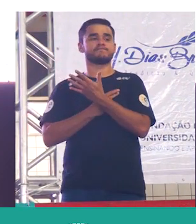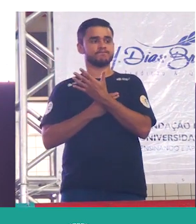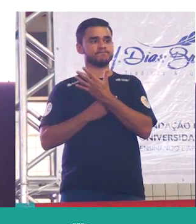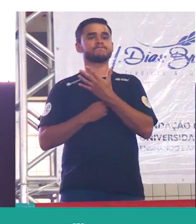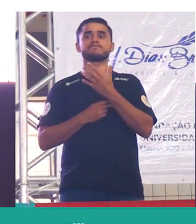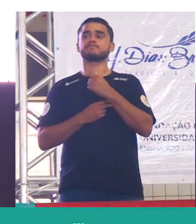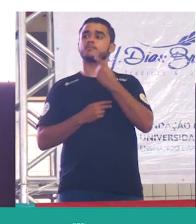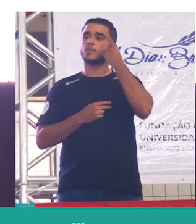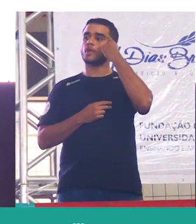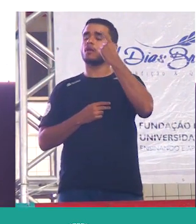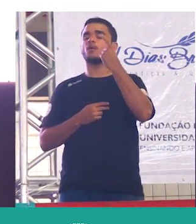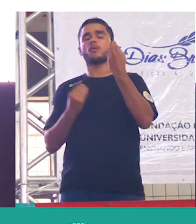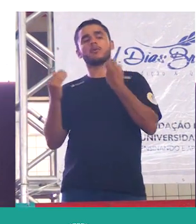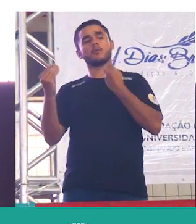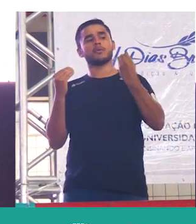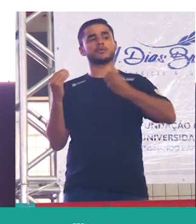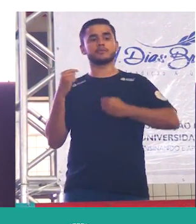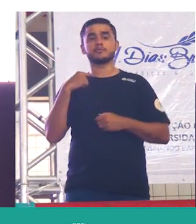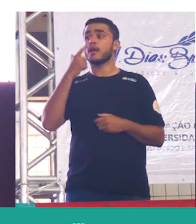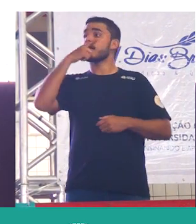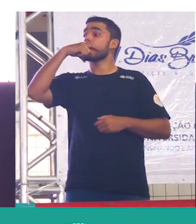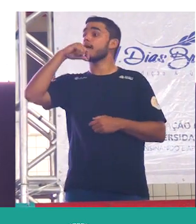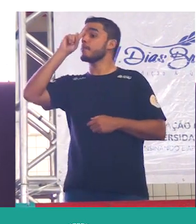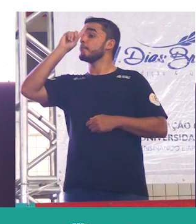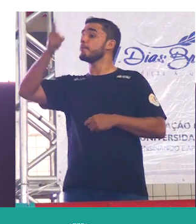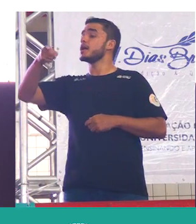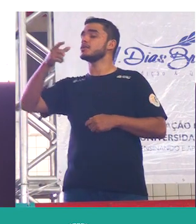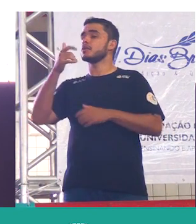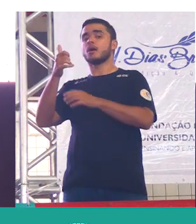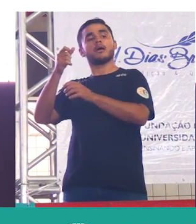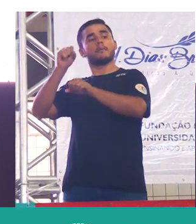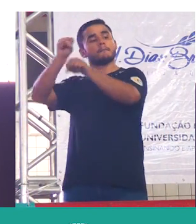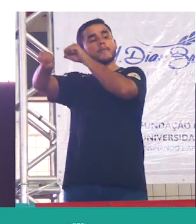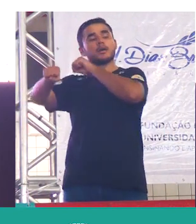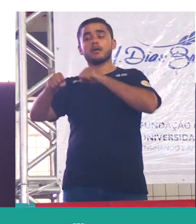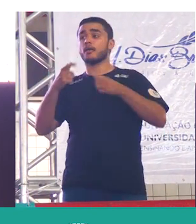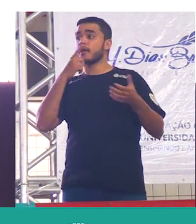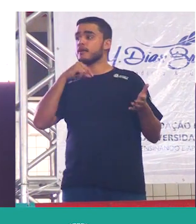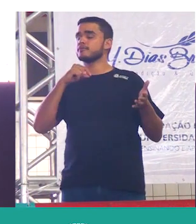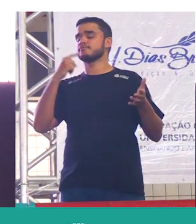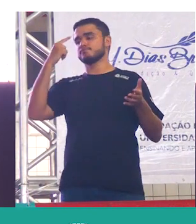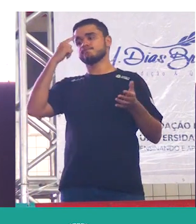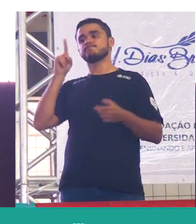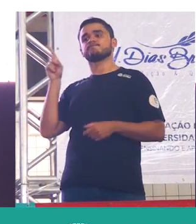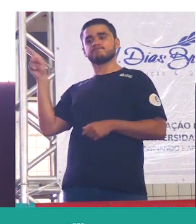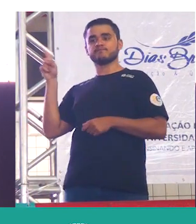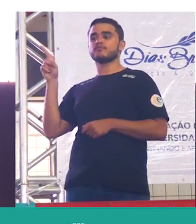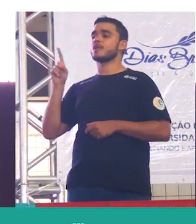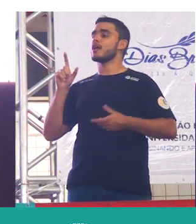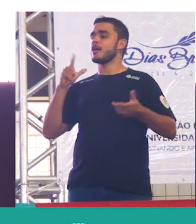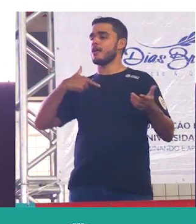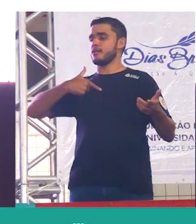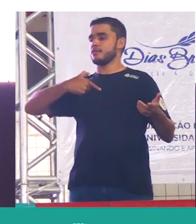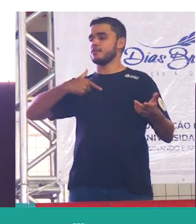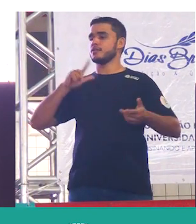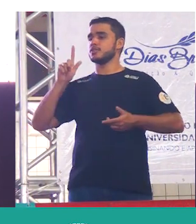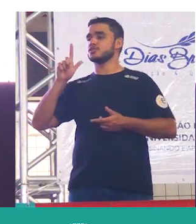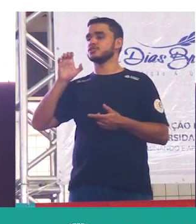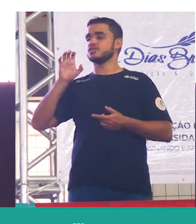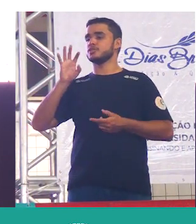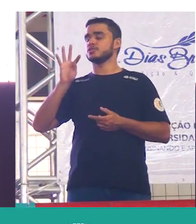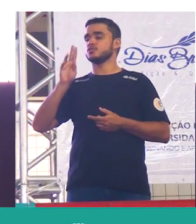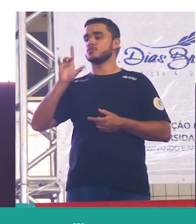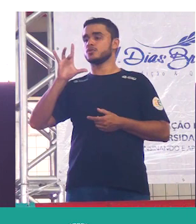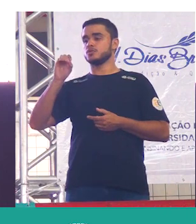outra pessoa poderia ser o mandante. Todo mundo suspeitava que fosse o Vargas, embora